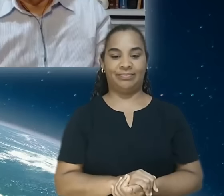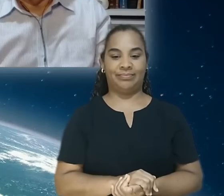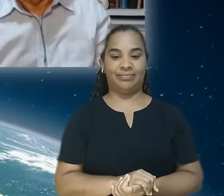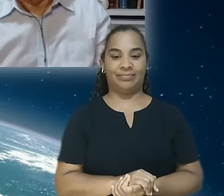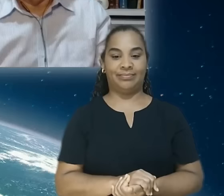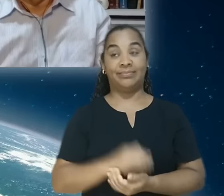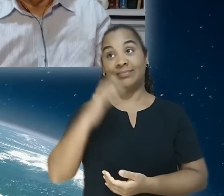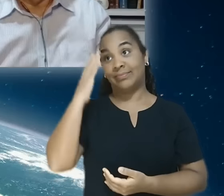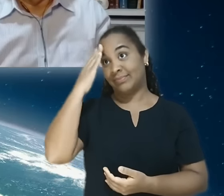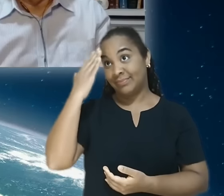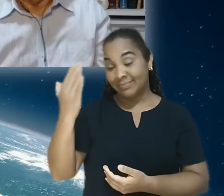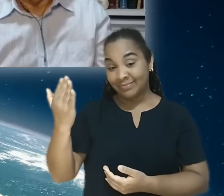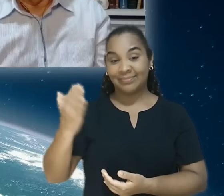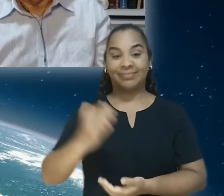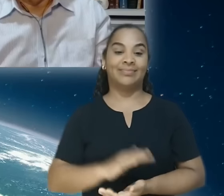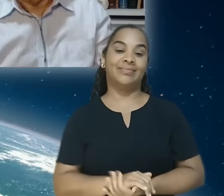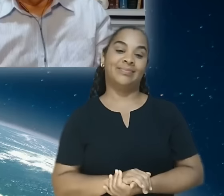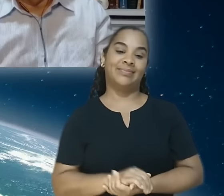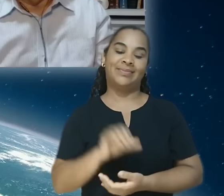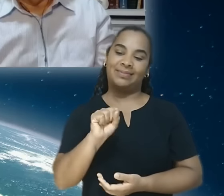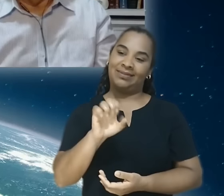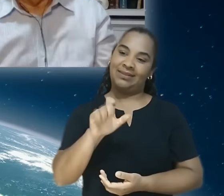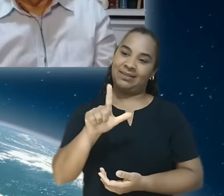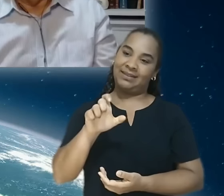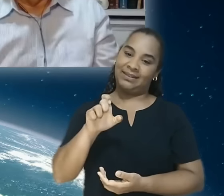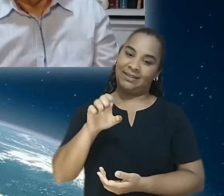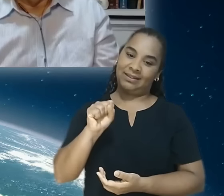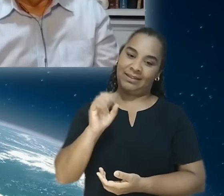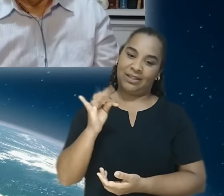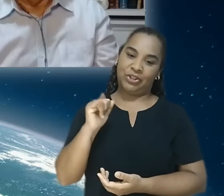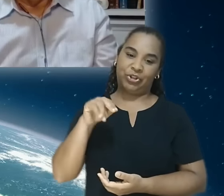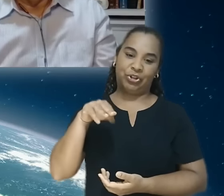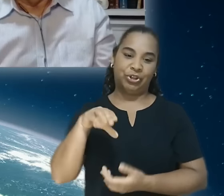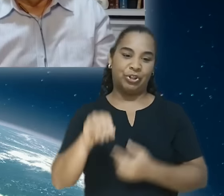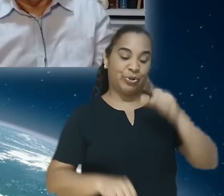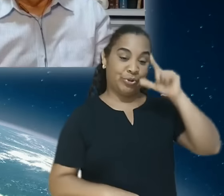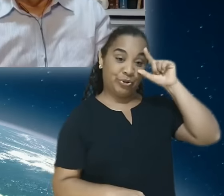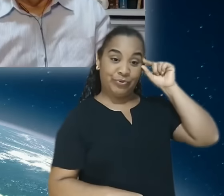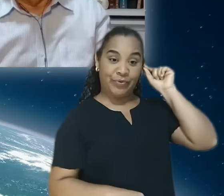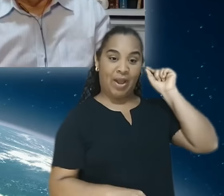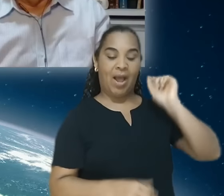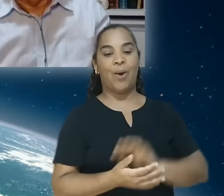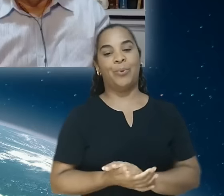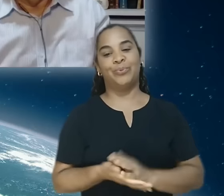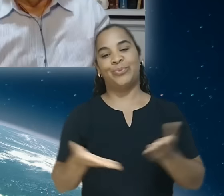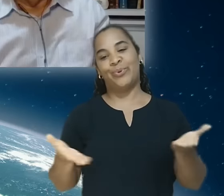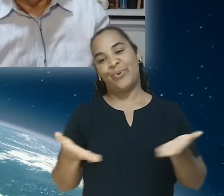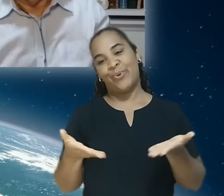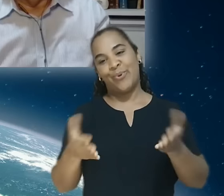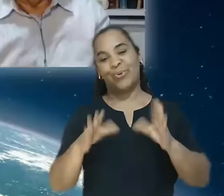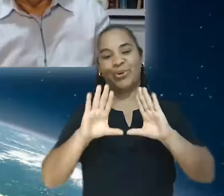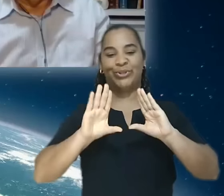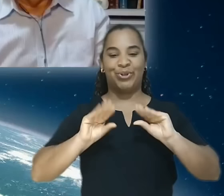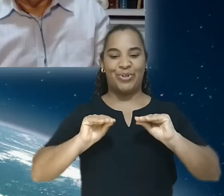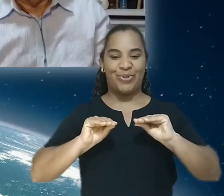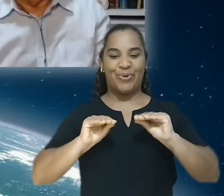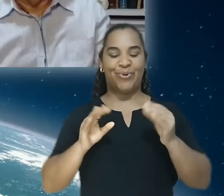obrigado Celestino Divaldo Pelo dia de hoje Pela noite de hoje